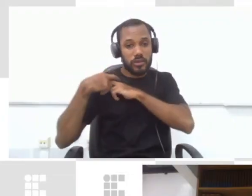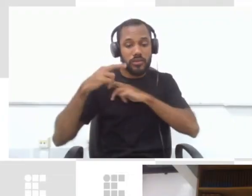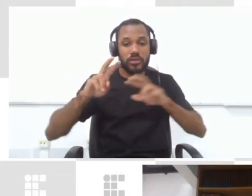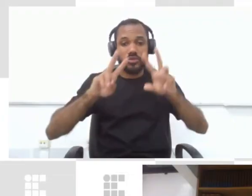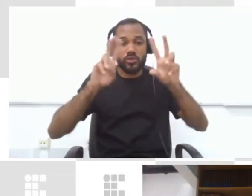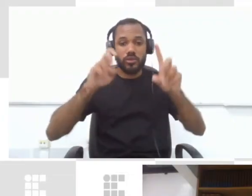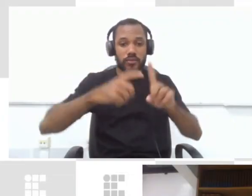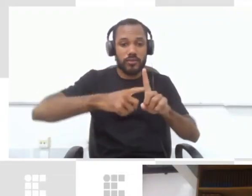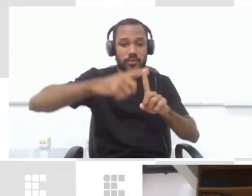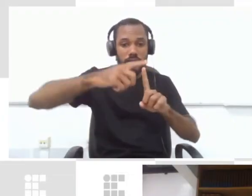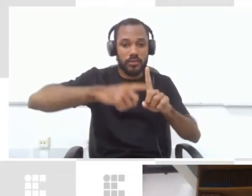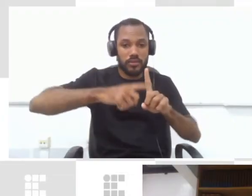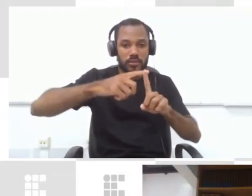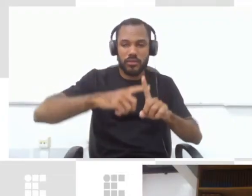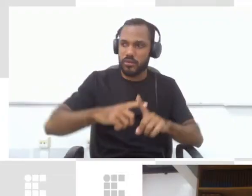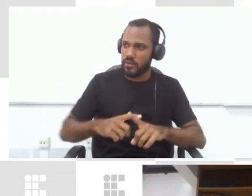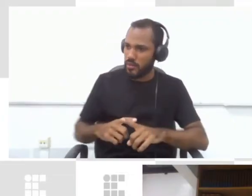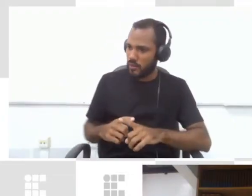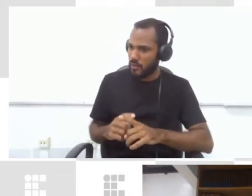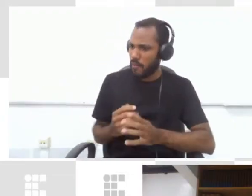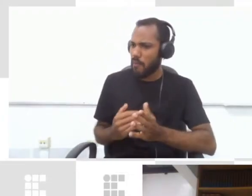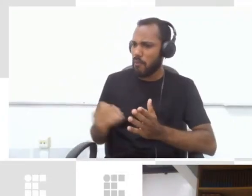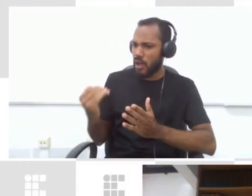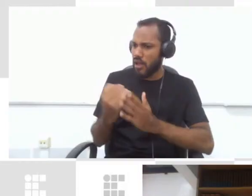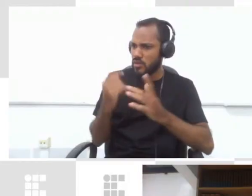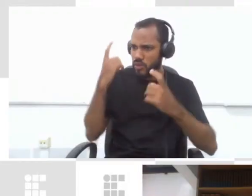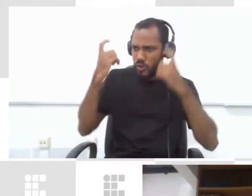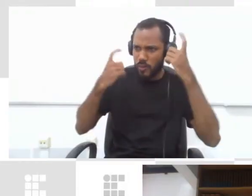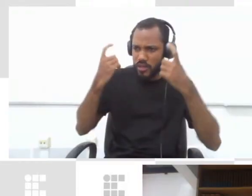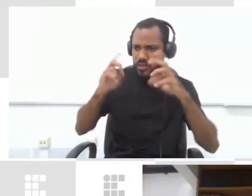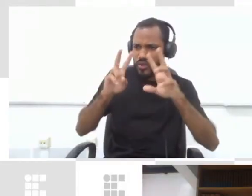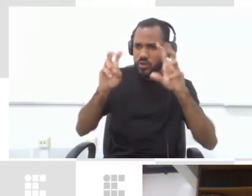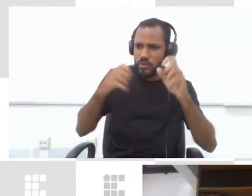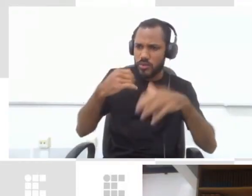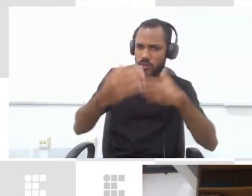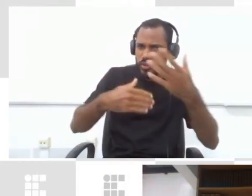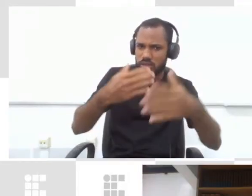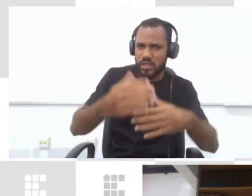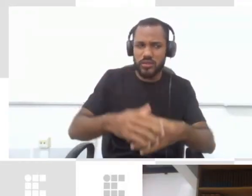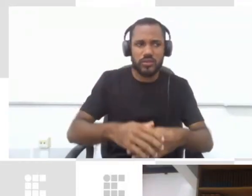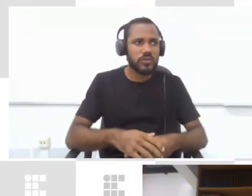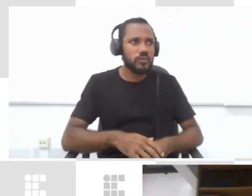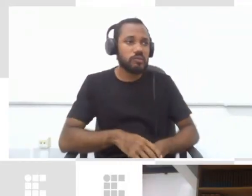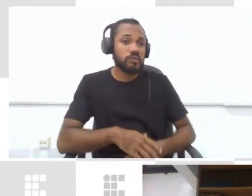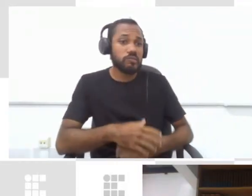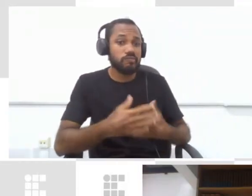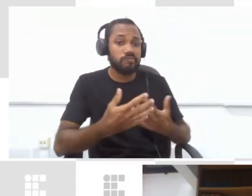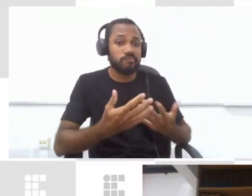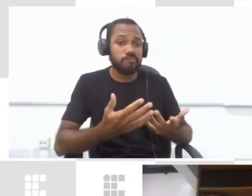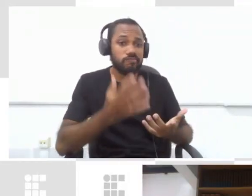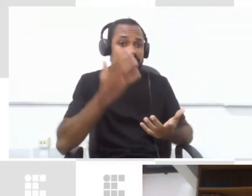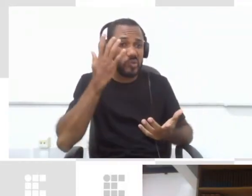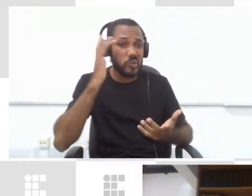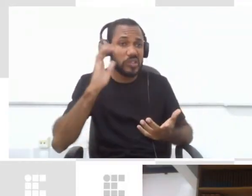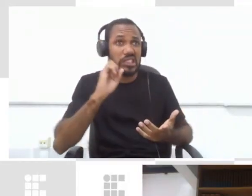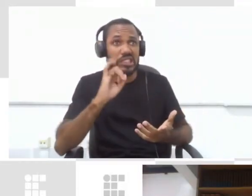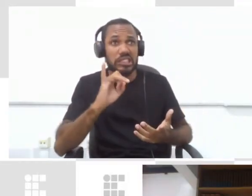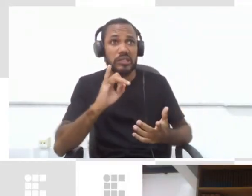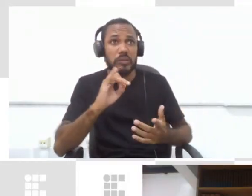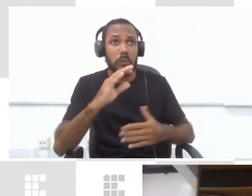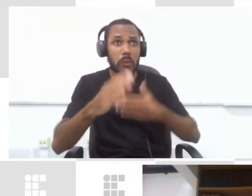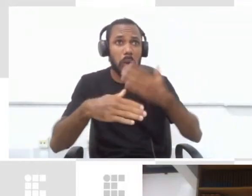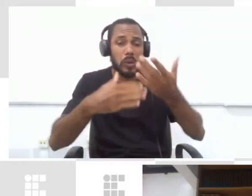mais responsabilidade pelo agravamento do processo, é isso? Eu não sei se ela está perguntando pelo agravamento